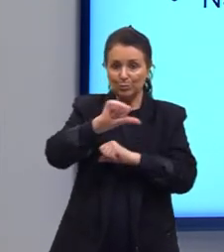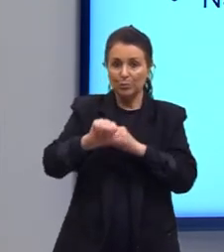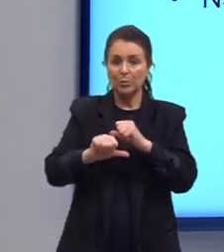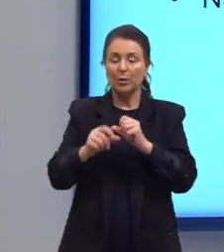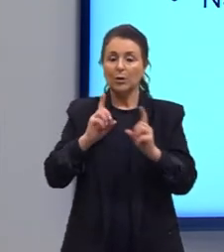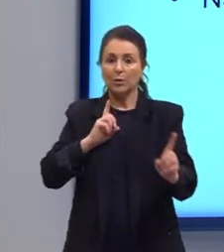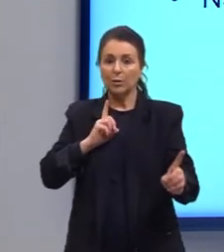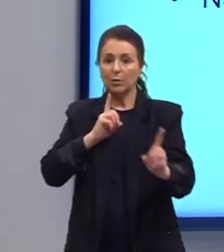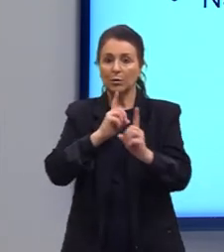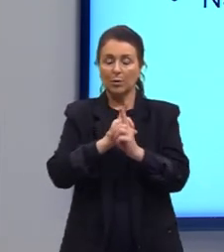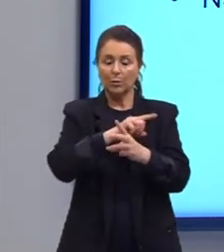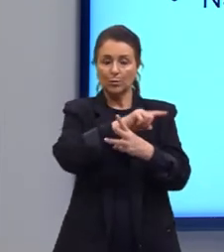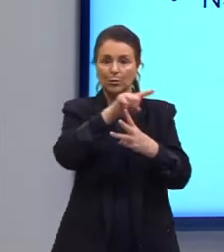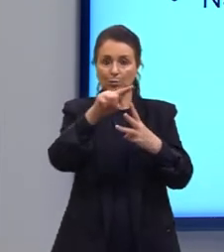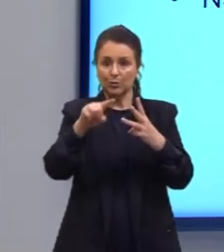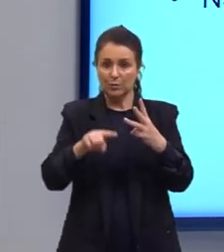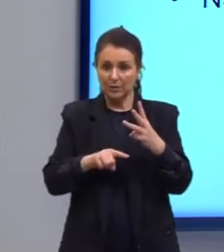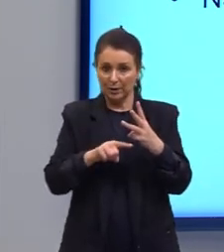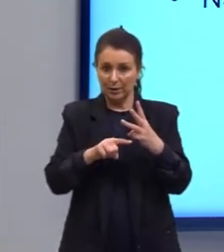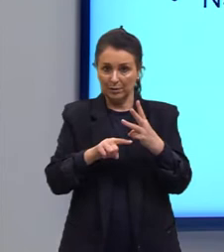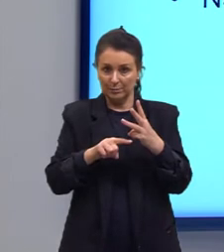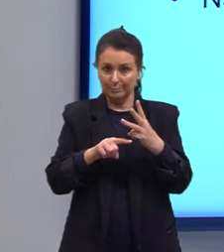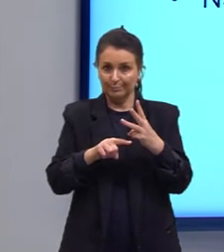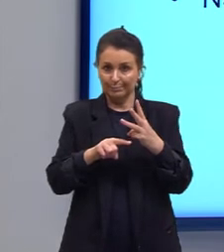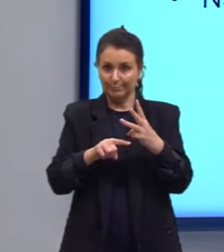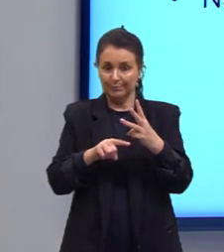são encontrados nos três estados físicos